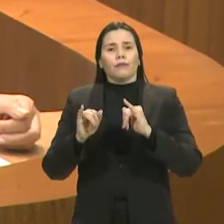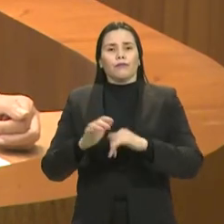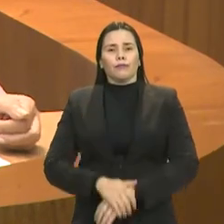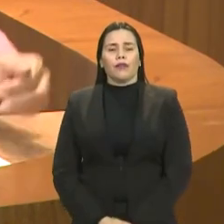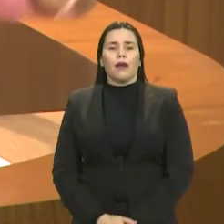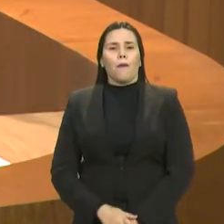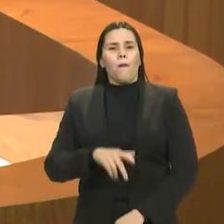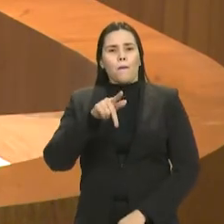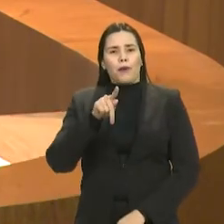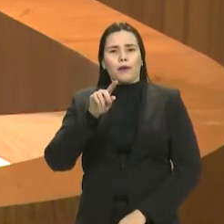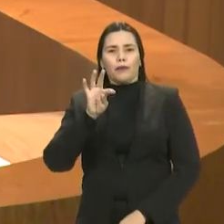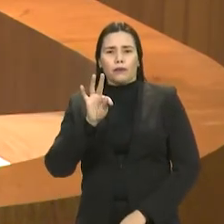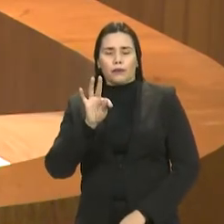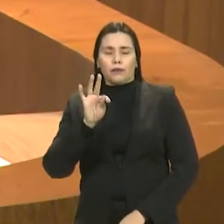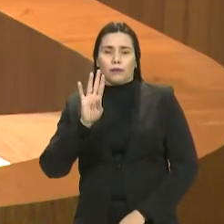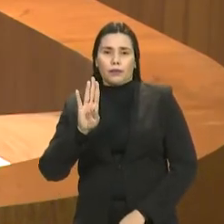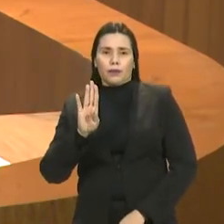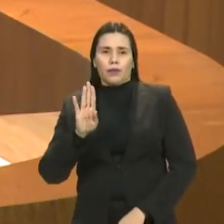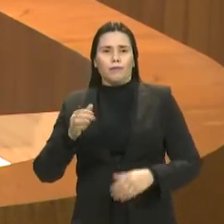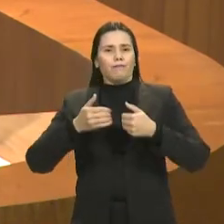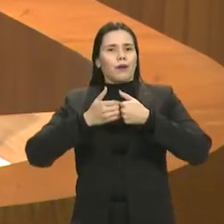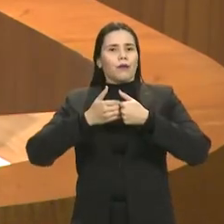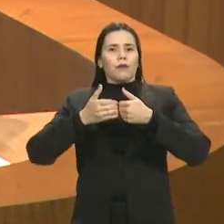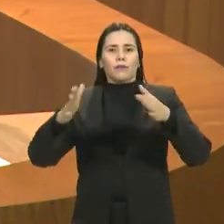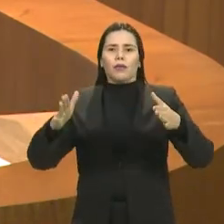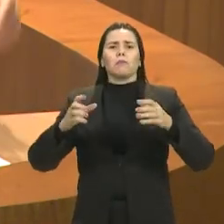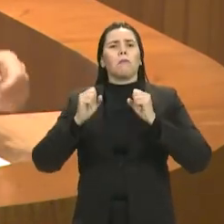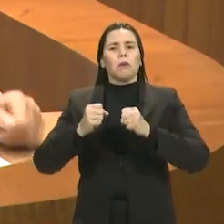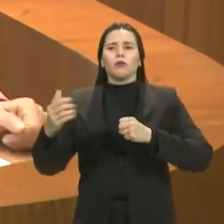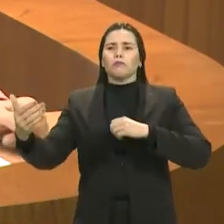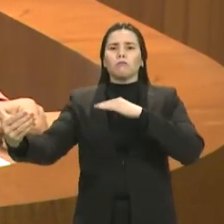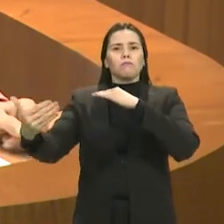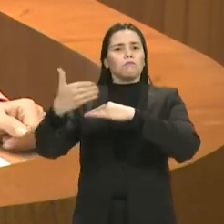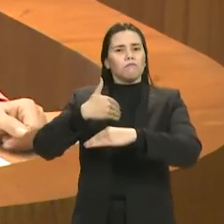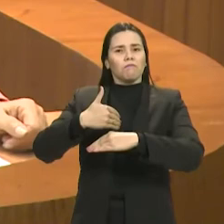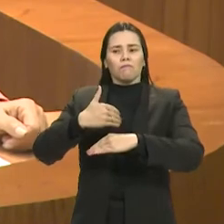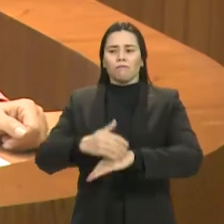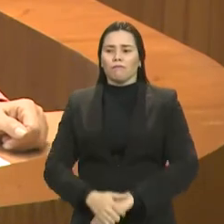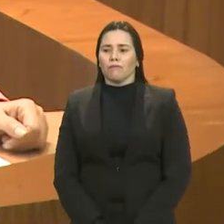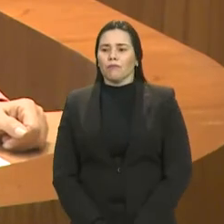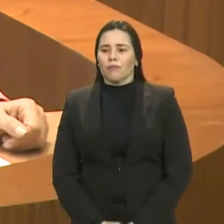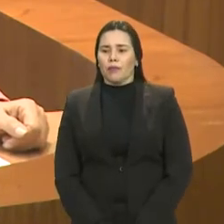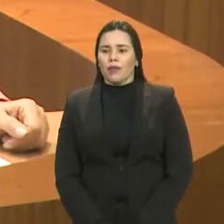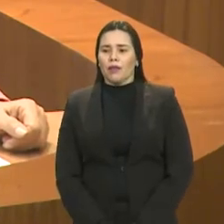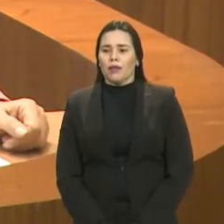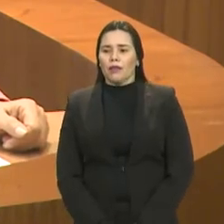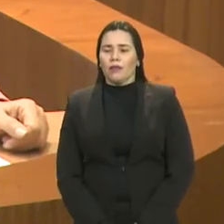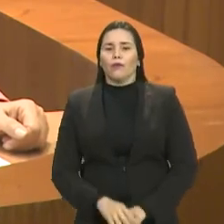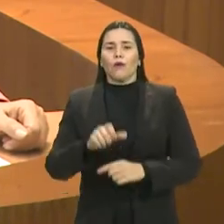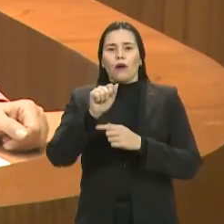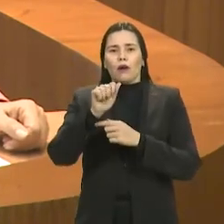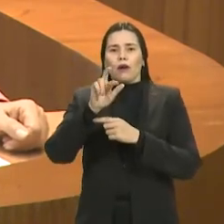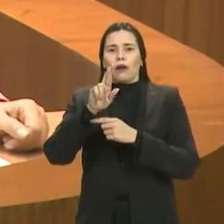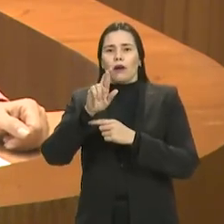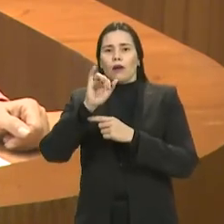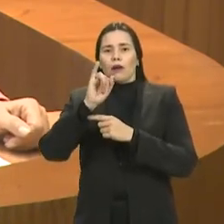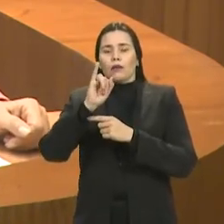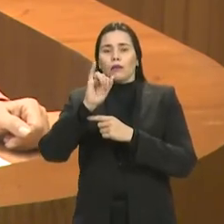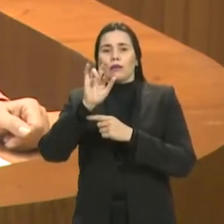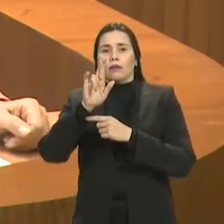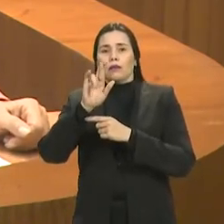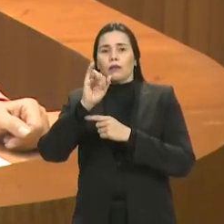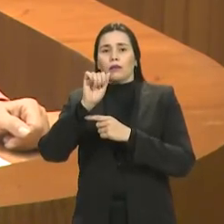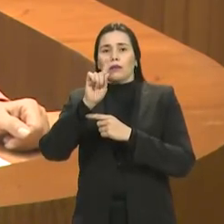PDB está ali no aririzal em frente ao aos a realizar o Center então